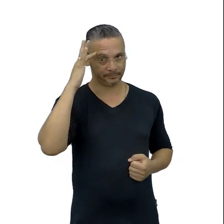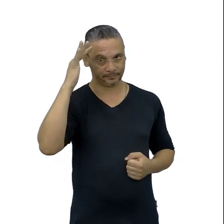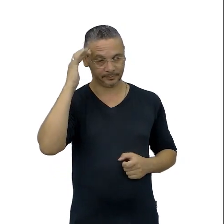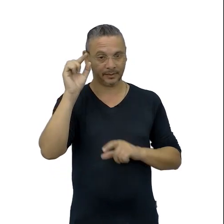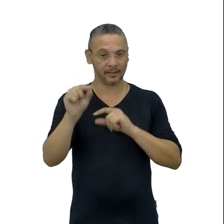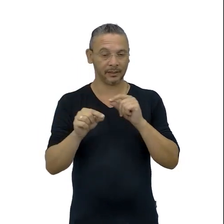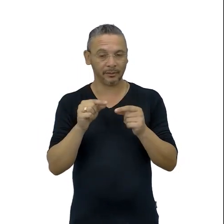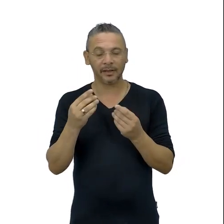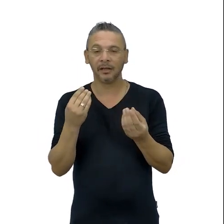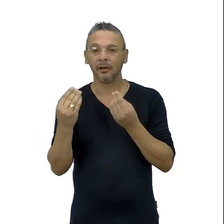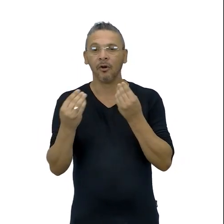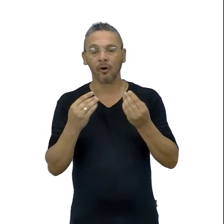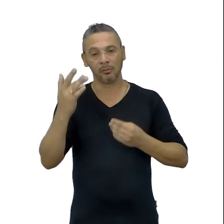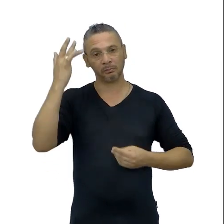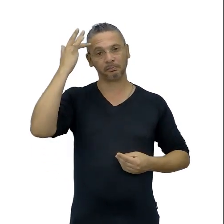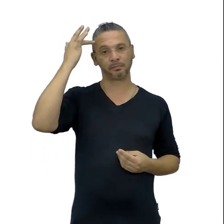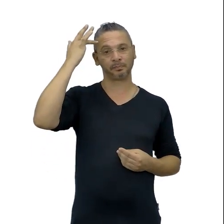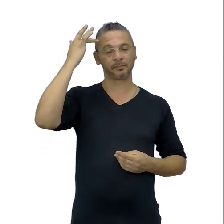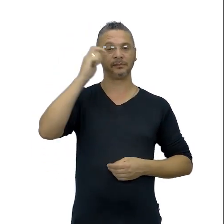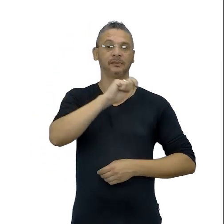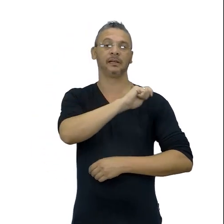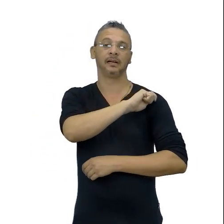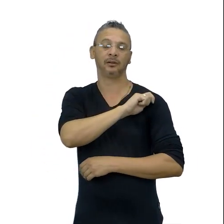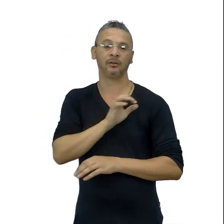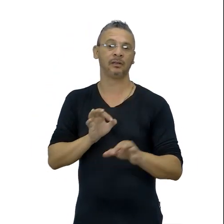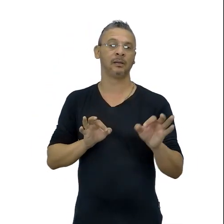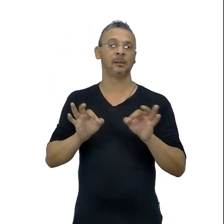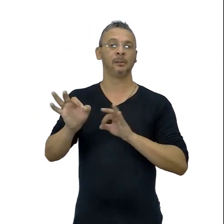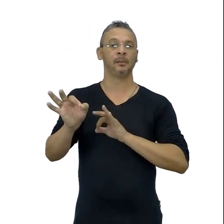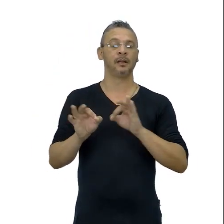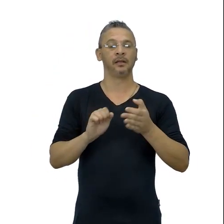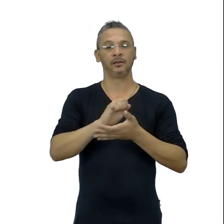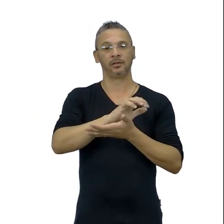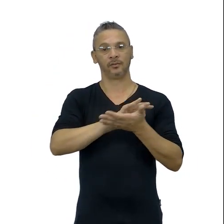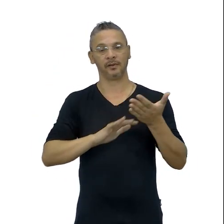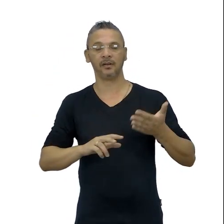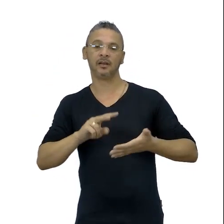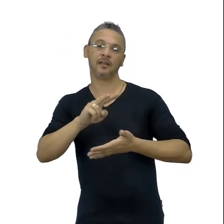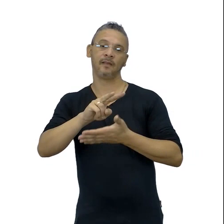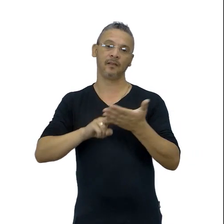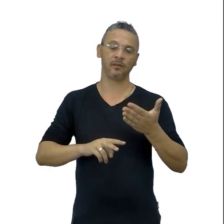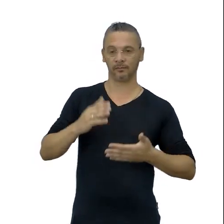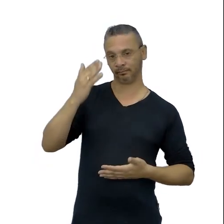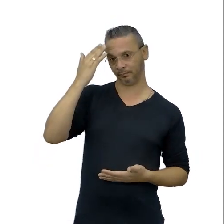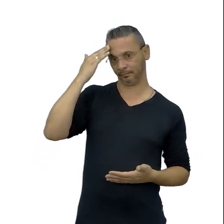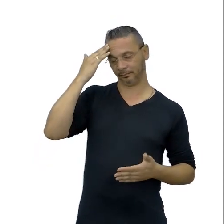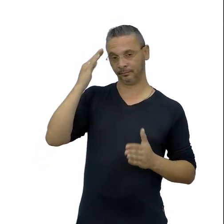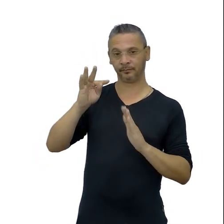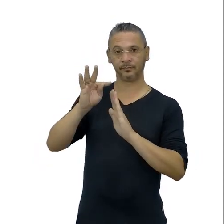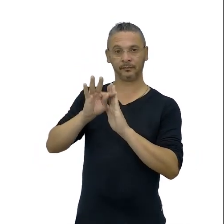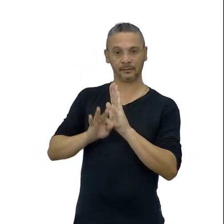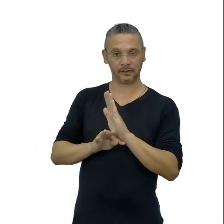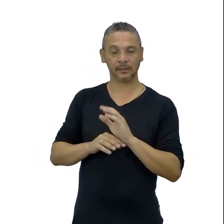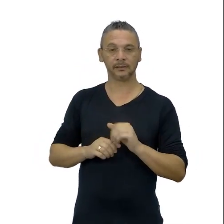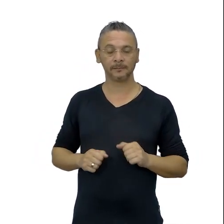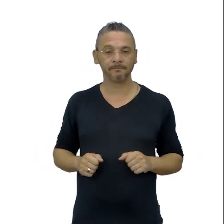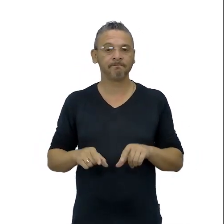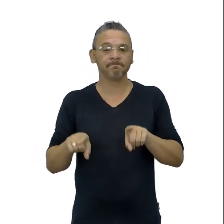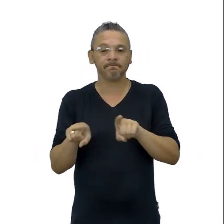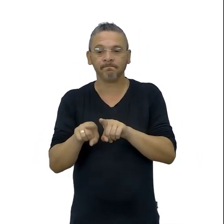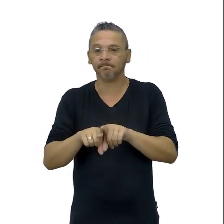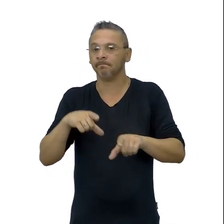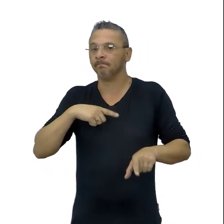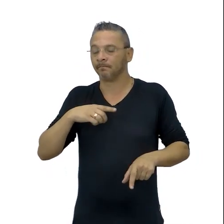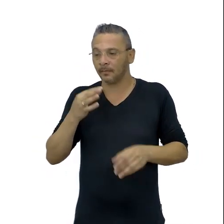a maturidade desses estudantes ao planejar as atividades de leitura e compreensão de texto, reservando